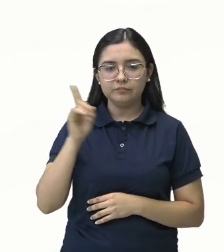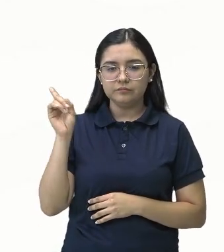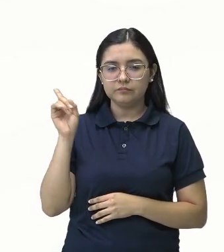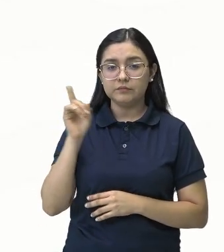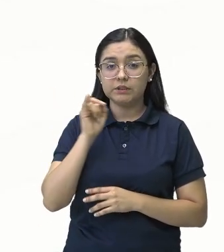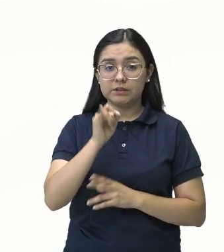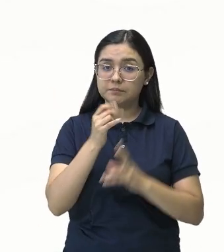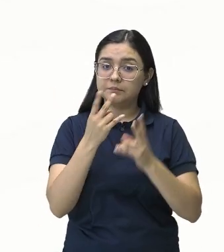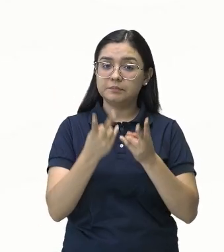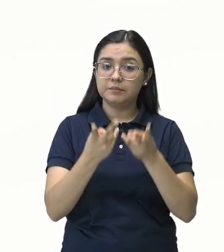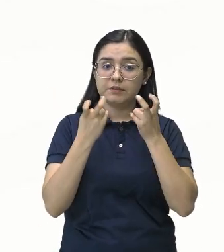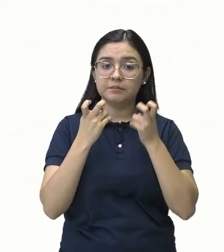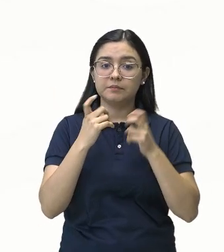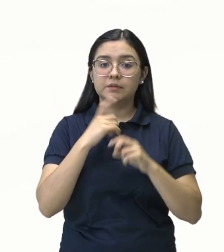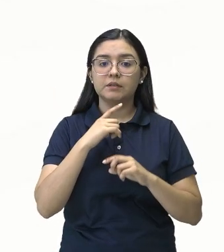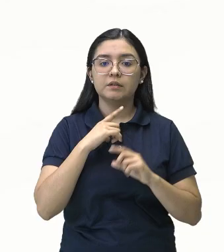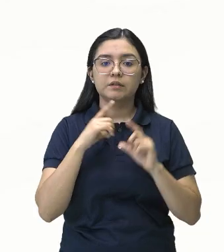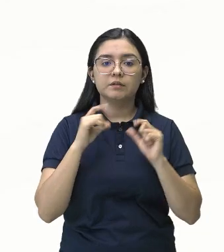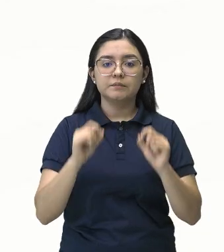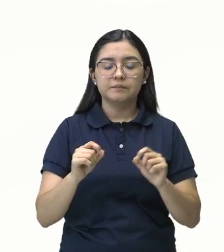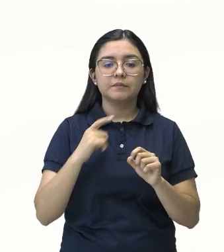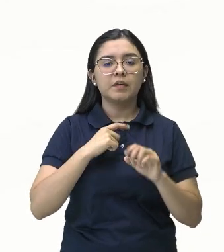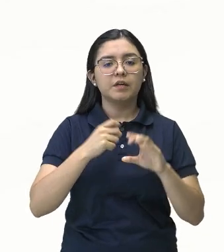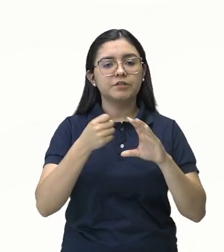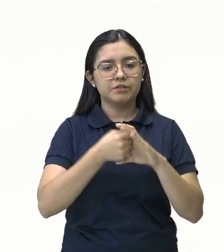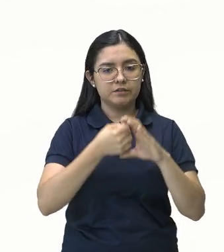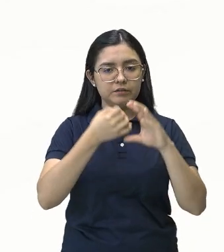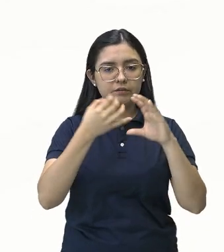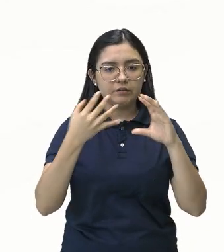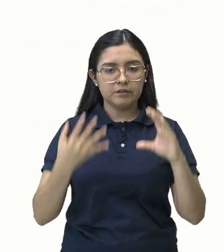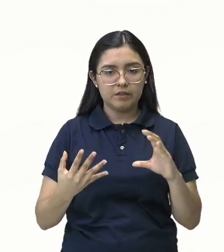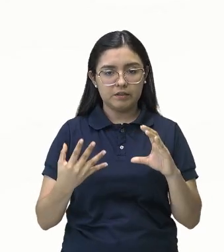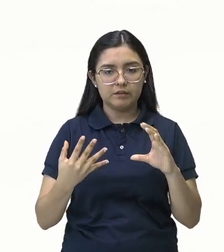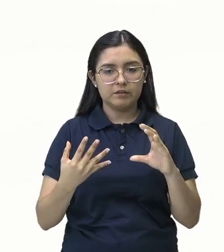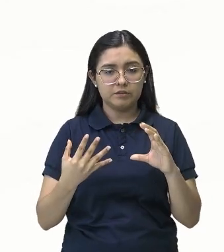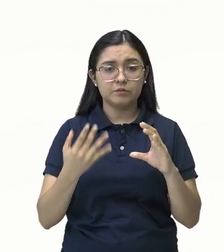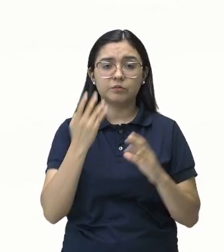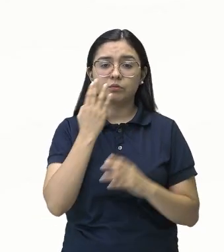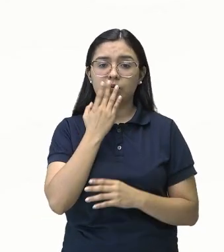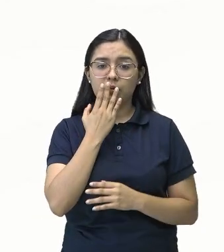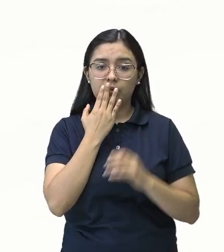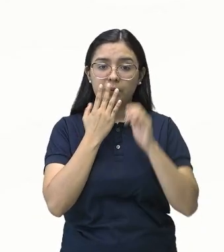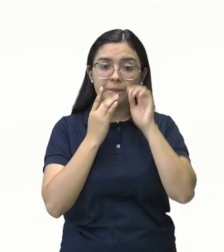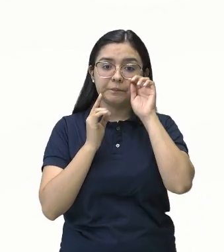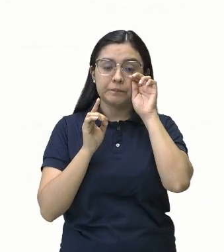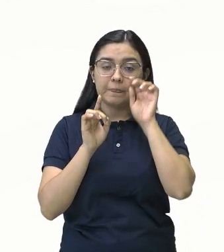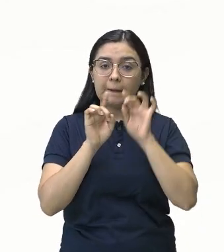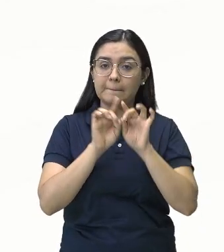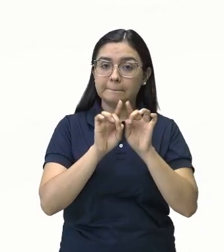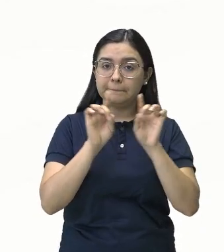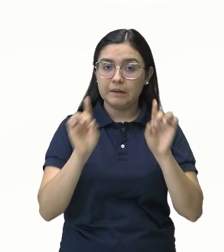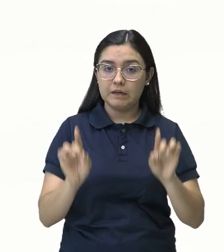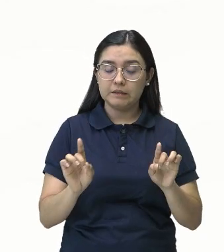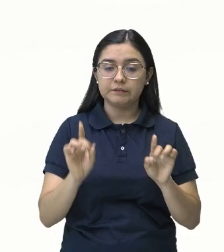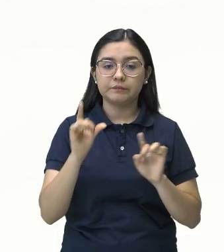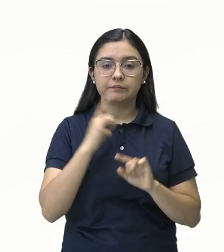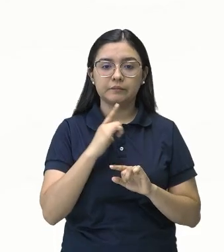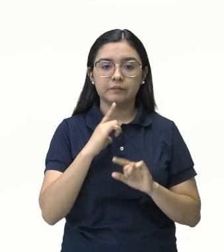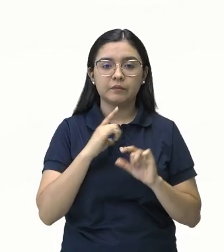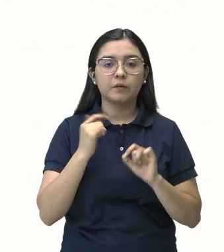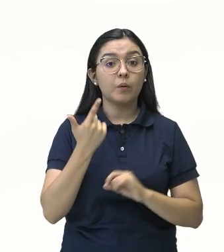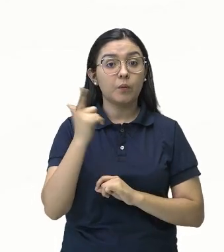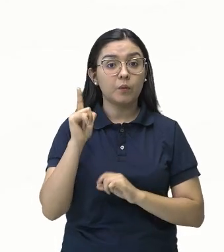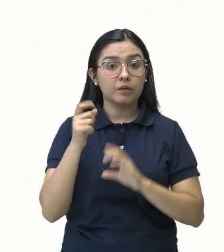vocês observarem, nós temos as mesmas características de cores, porém, né, nós temos uma